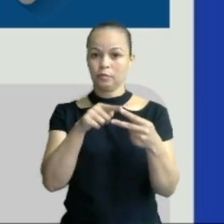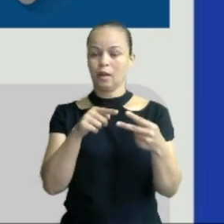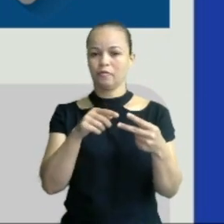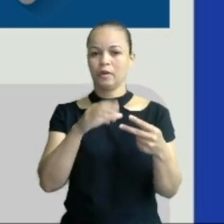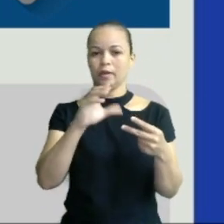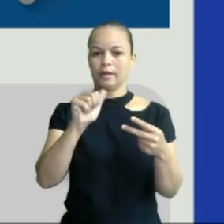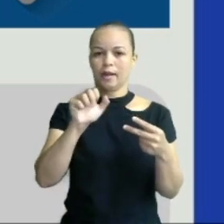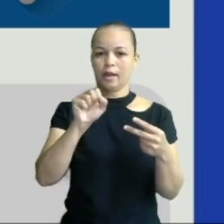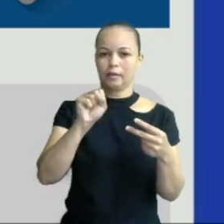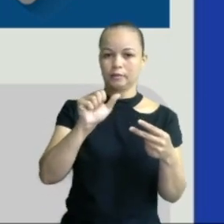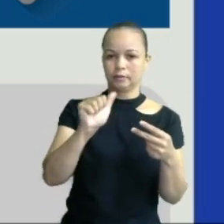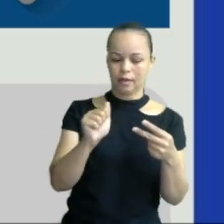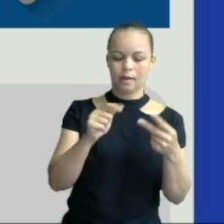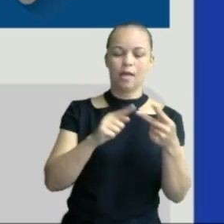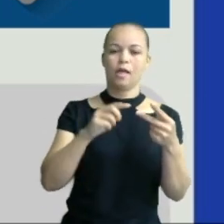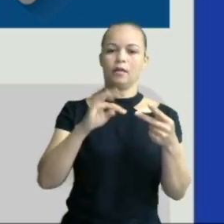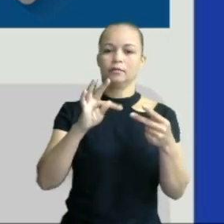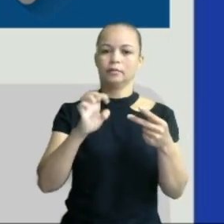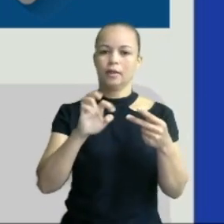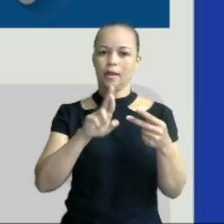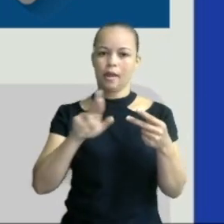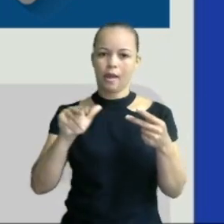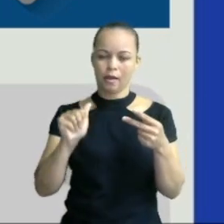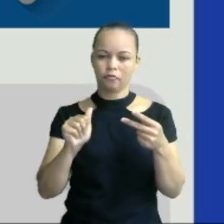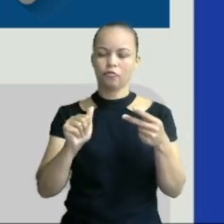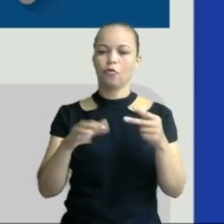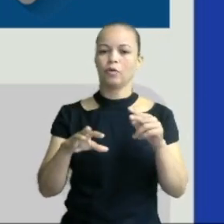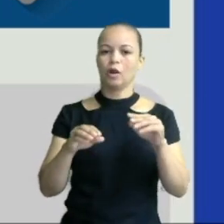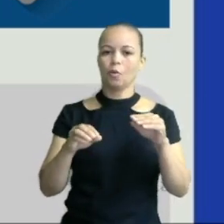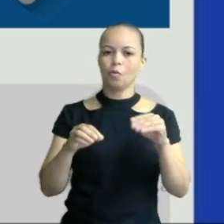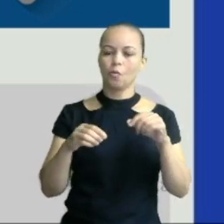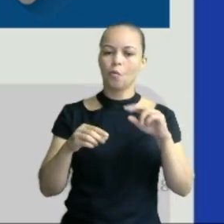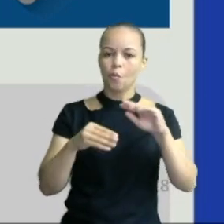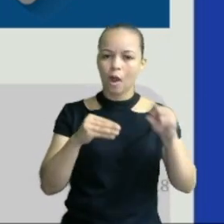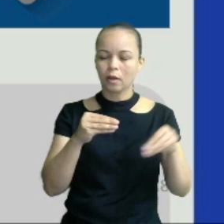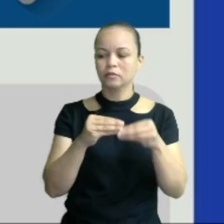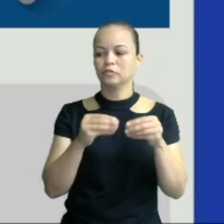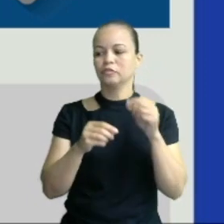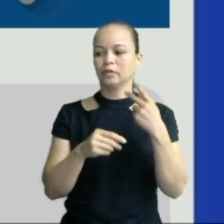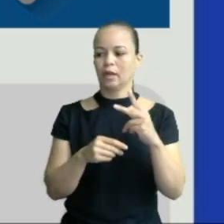terra, forem qualificadas,